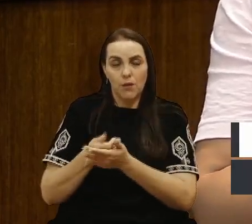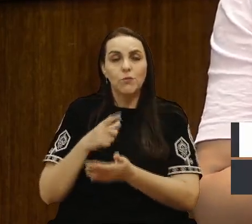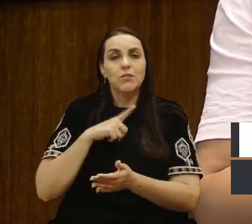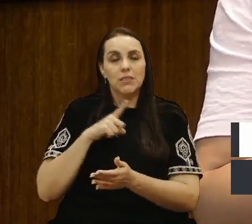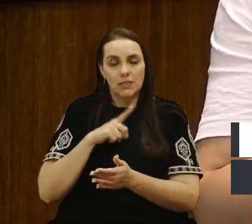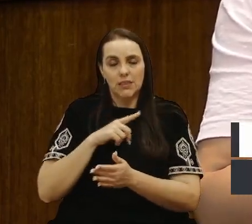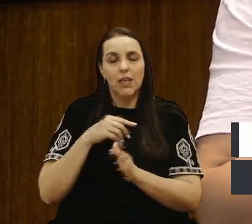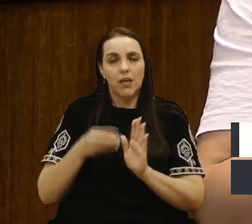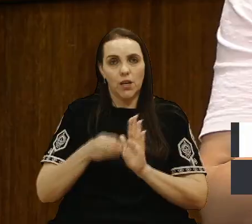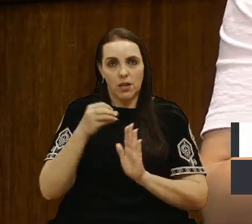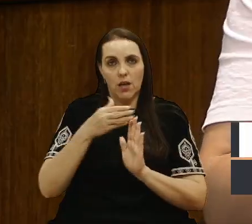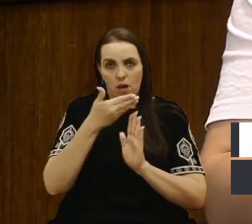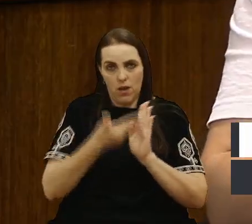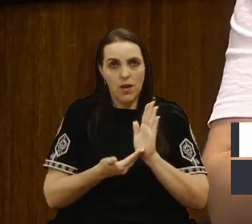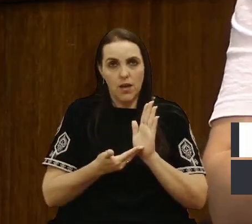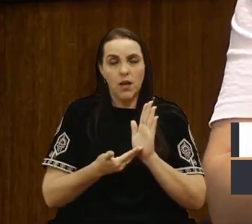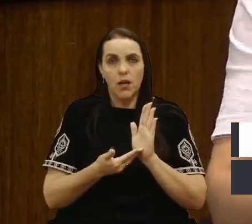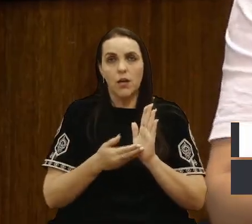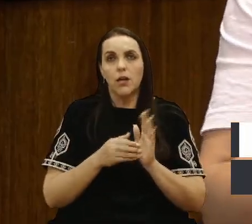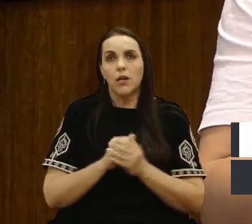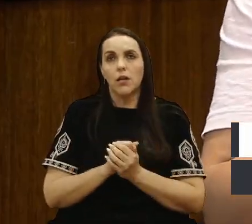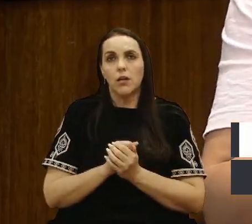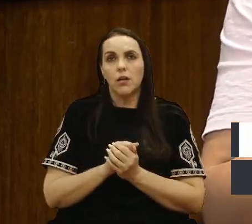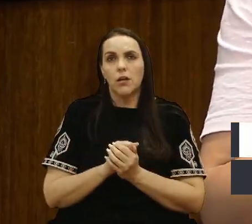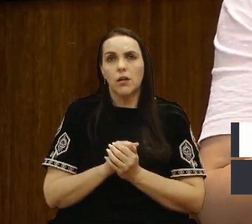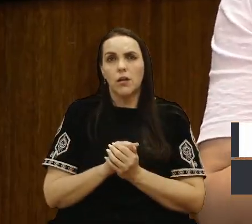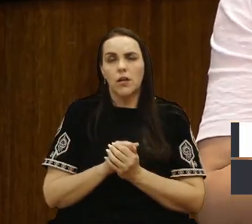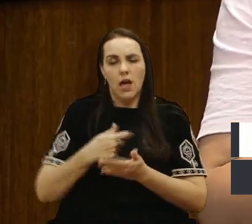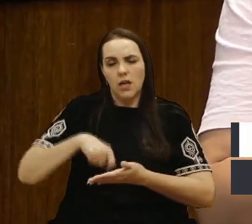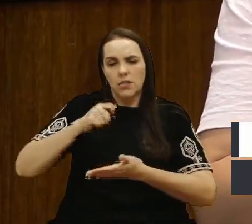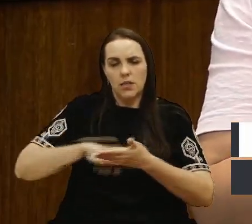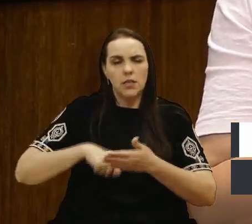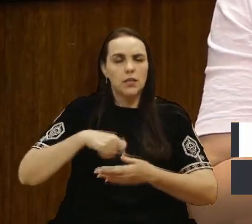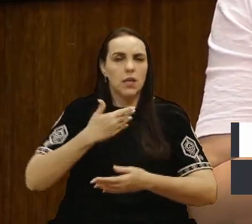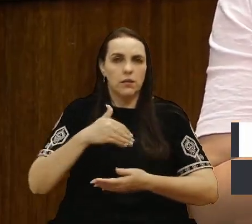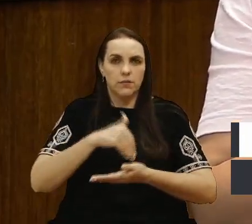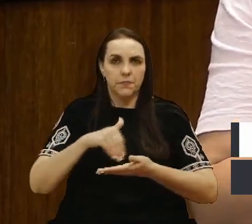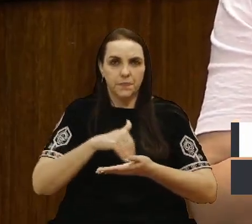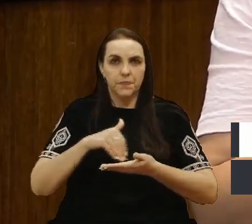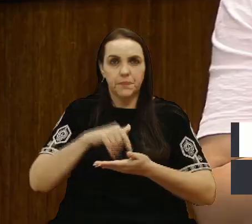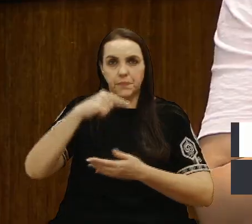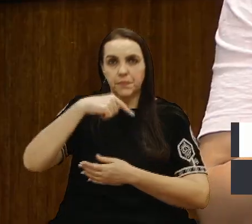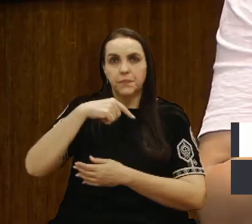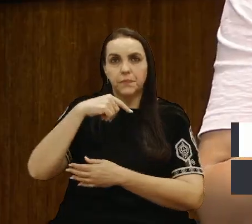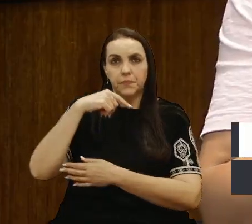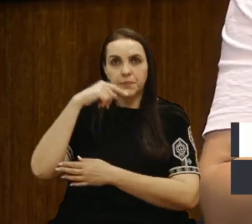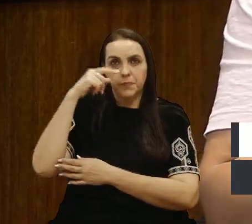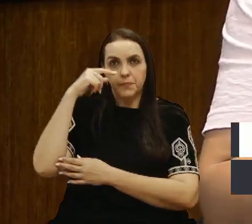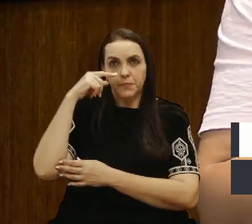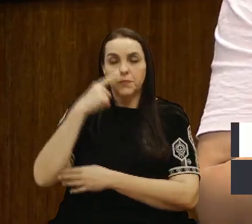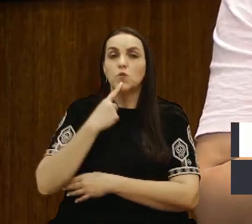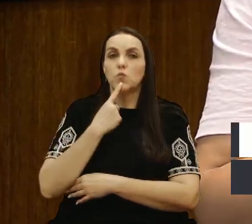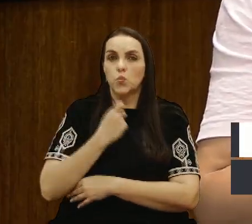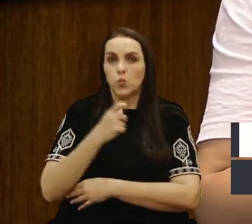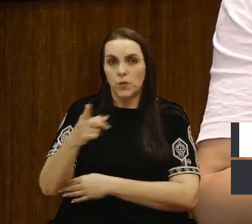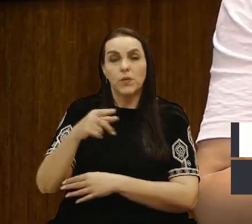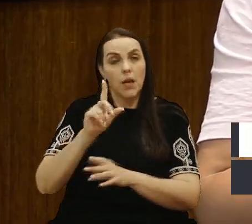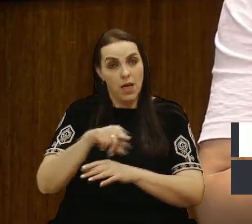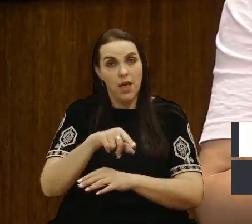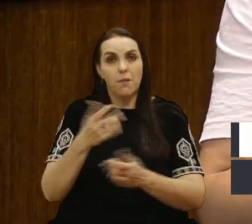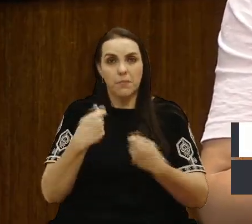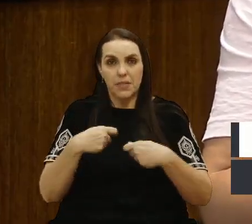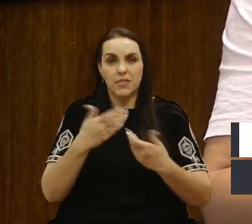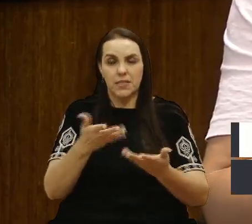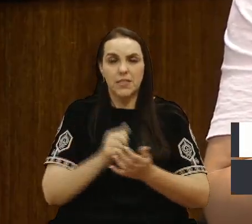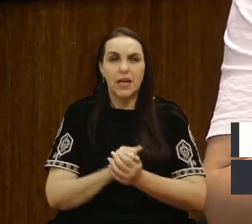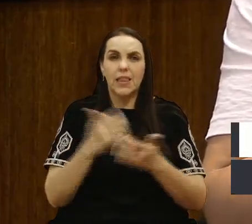Secretaria do Urbanismo, assinada pelo então secretário João Ues, autorizando a pavimentação de ruas e etc., caso necessite. Então,